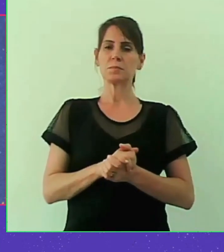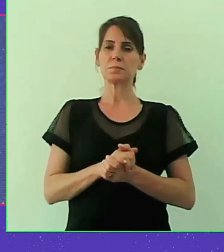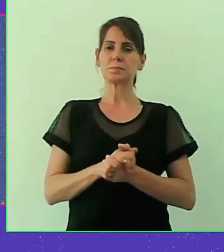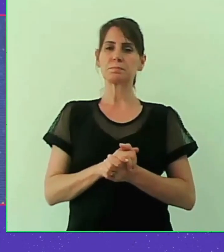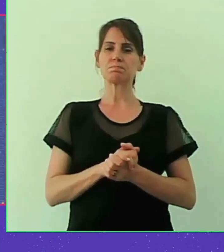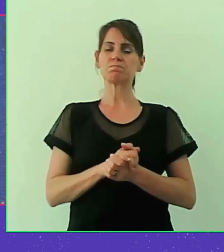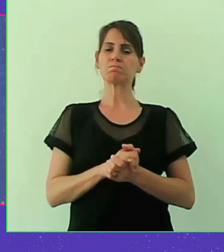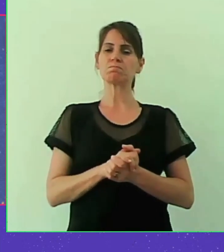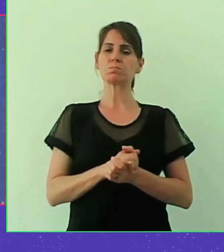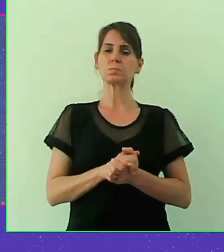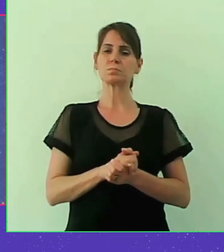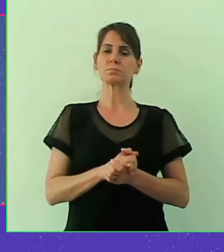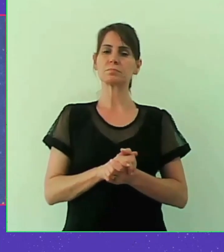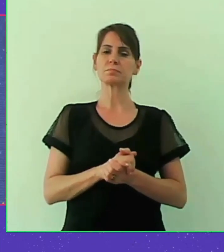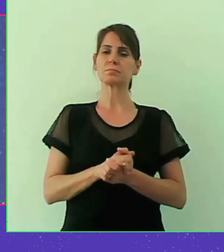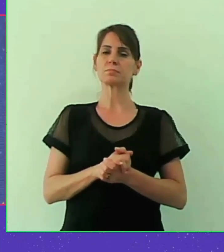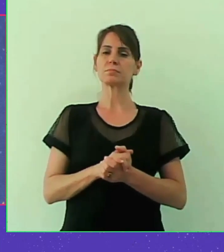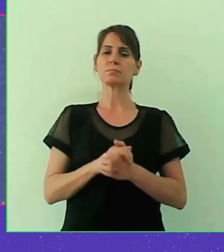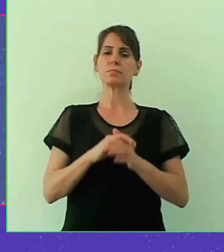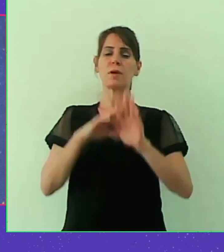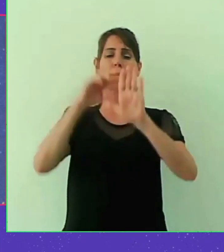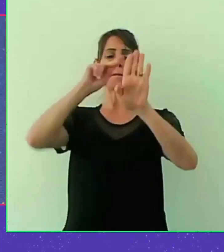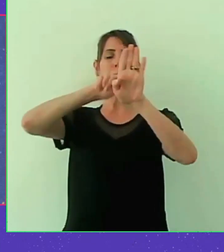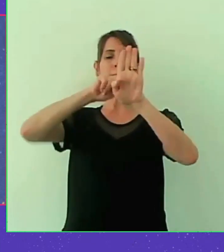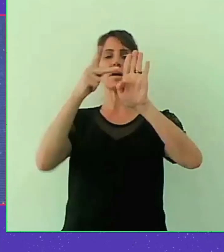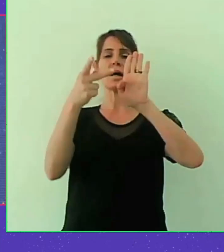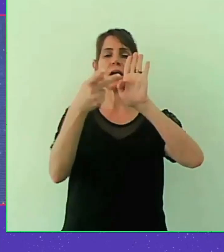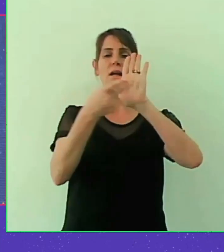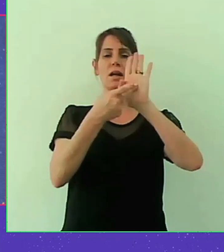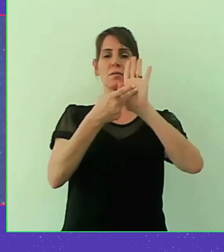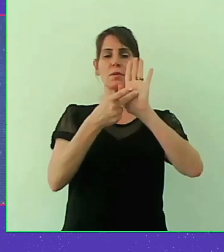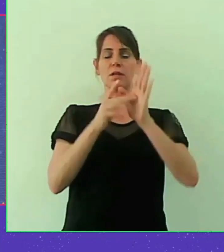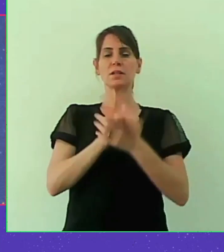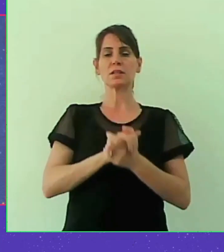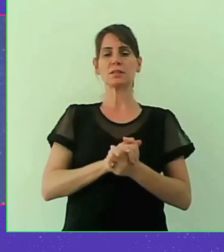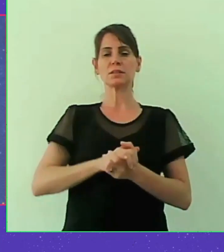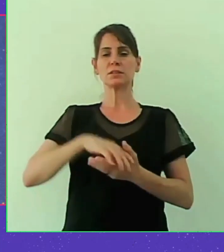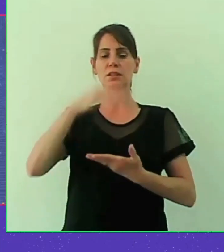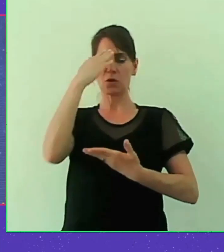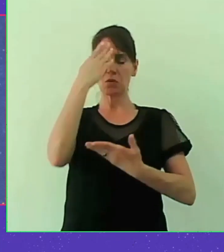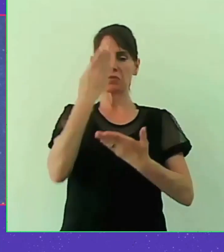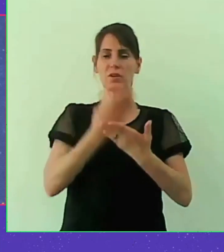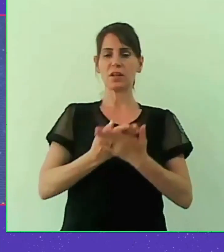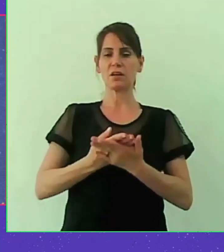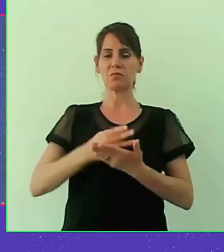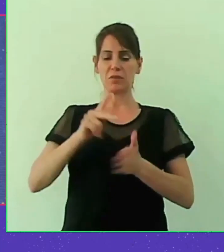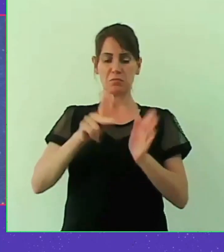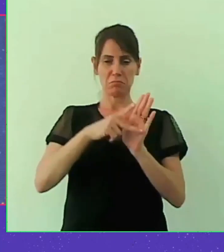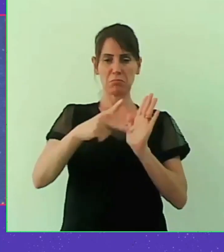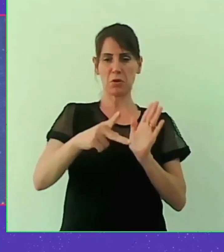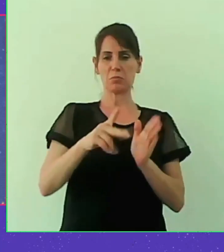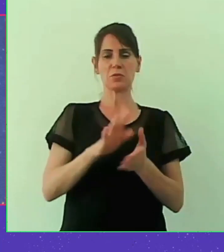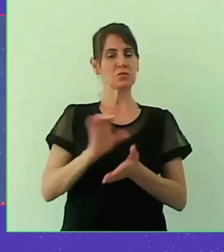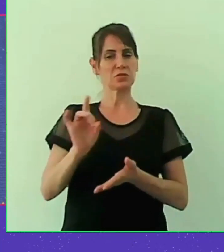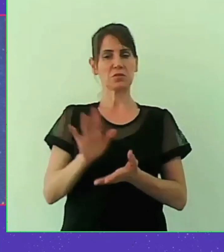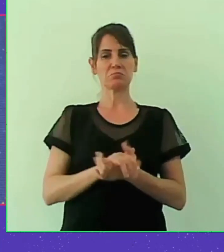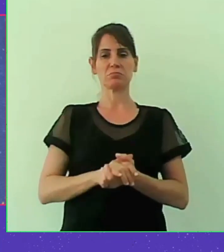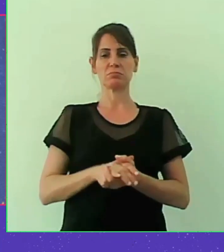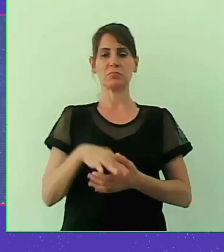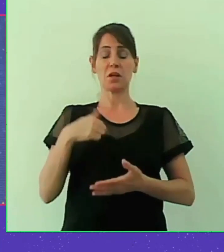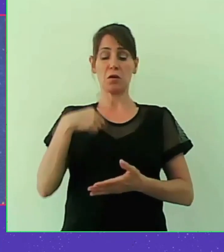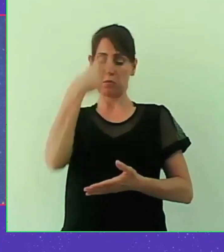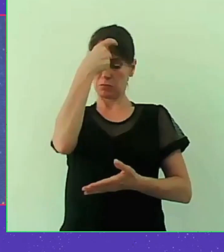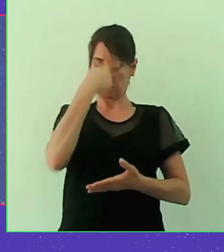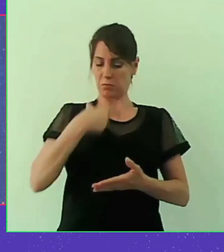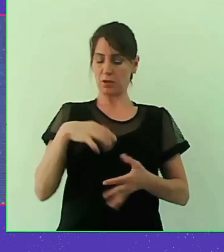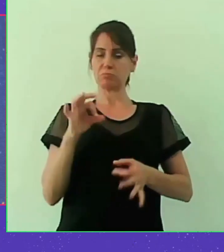Propôs também esta parábola a alguns que confiavam em si mesmos por se considerarem justos e desprezavam